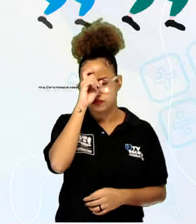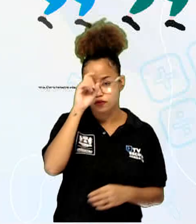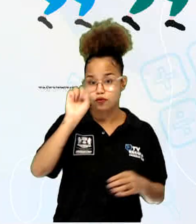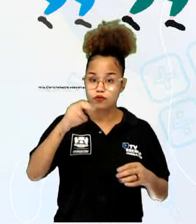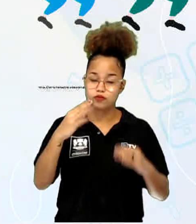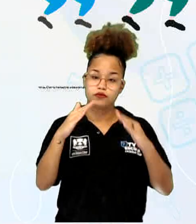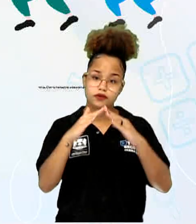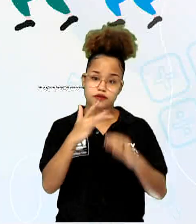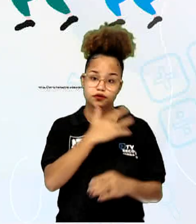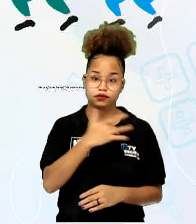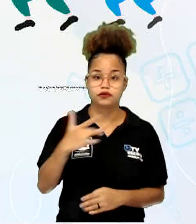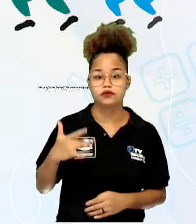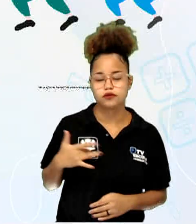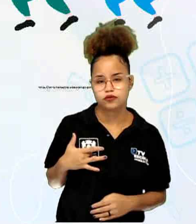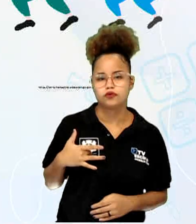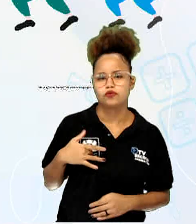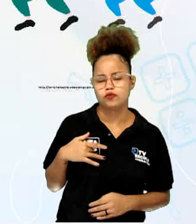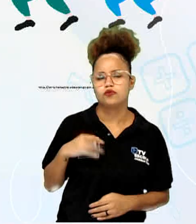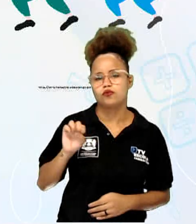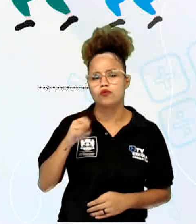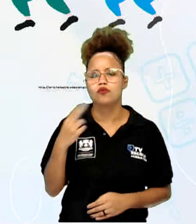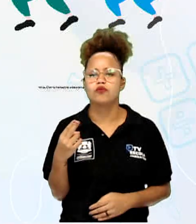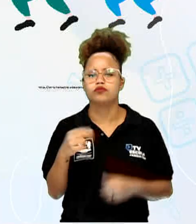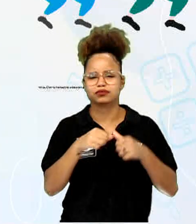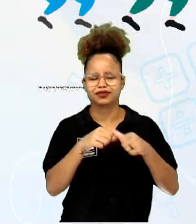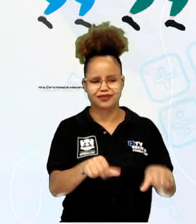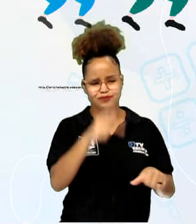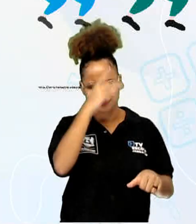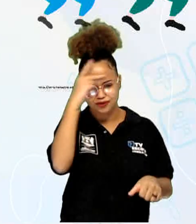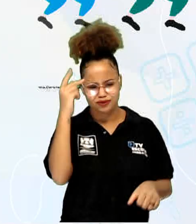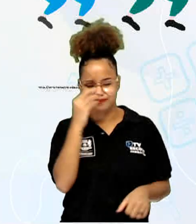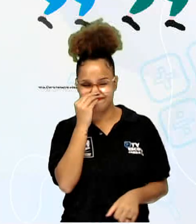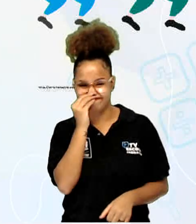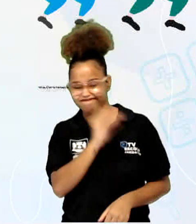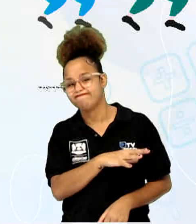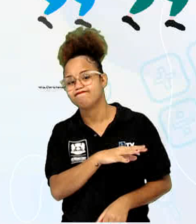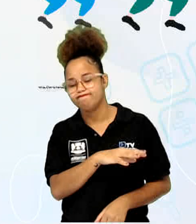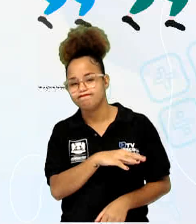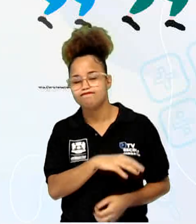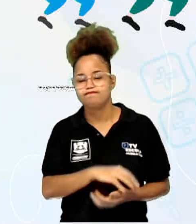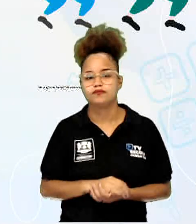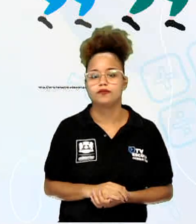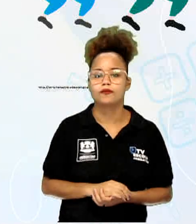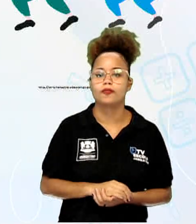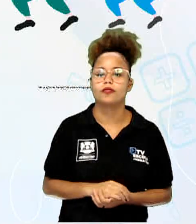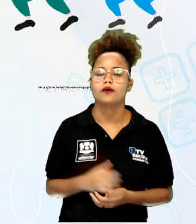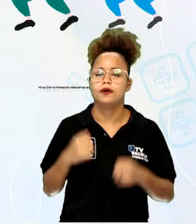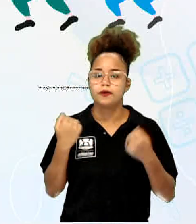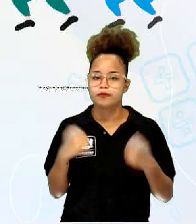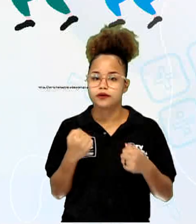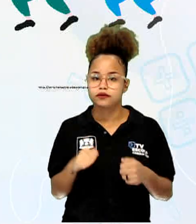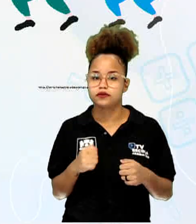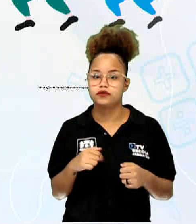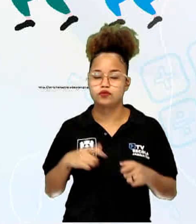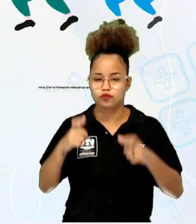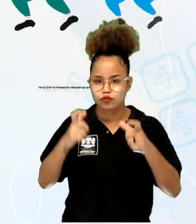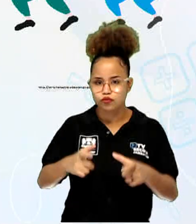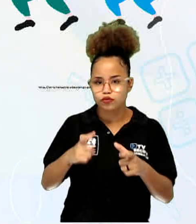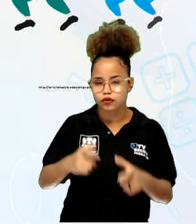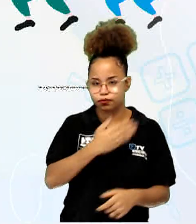saúde, ou submetê-los a condições de maus tratos, atendimento preferencial nos órgãos